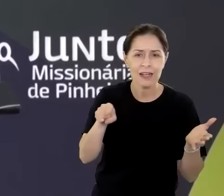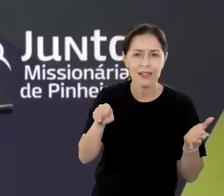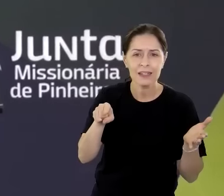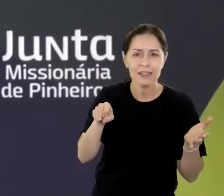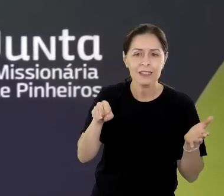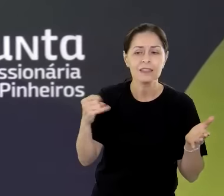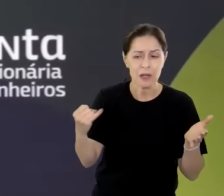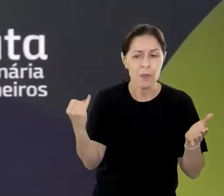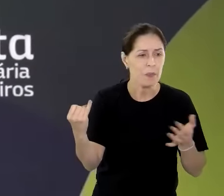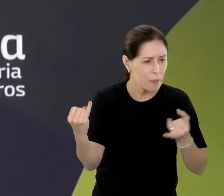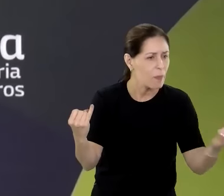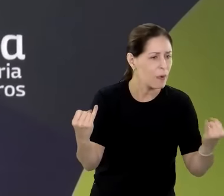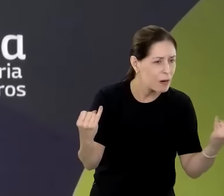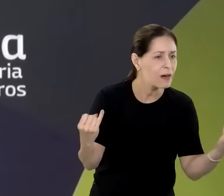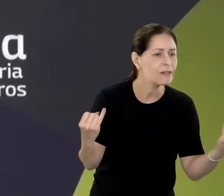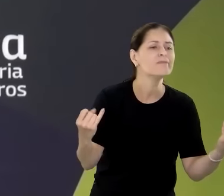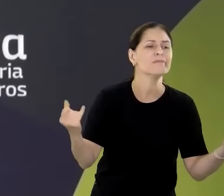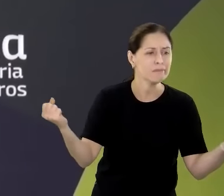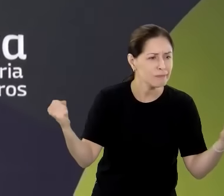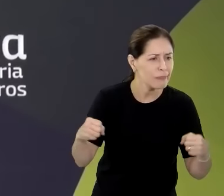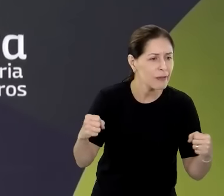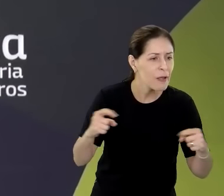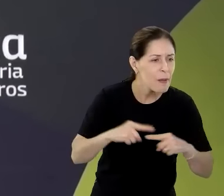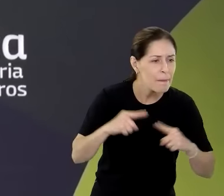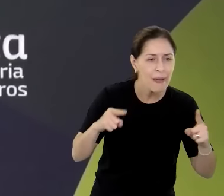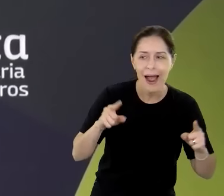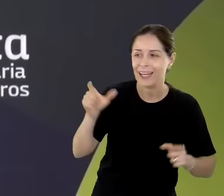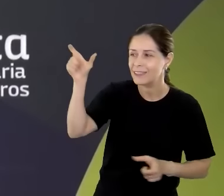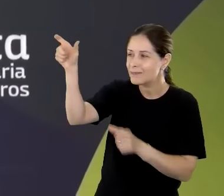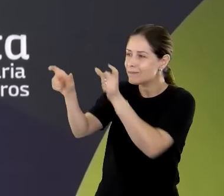E se Deus cuida do menor, Ele vai cuidar do maior.